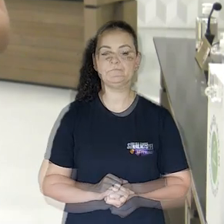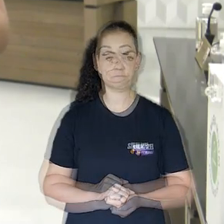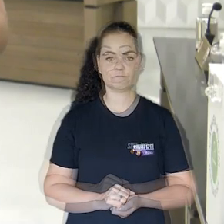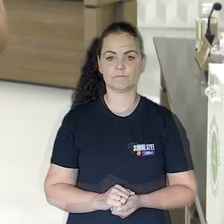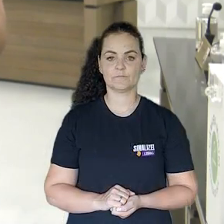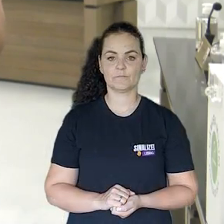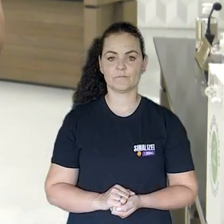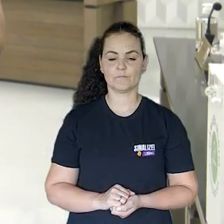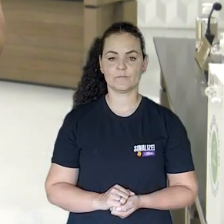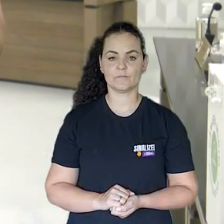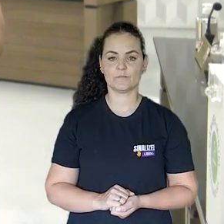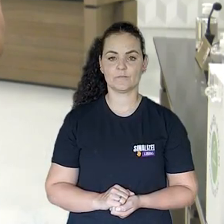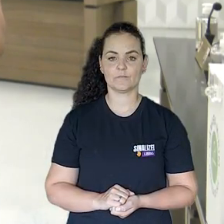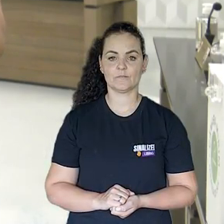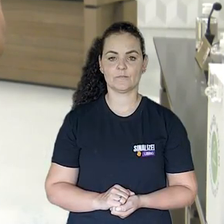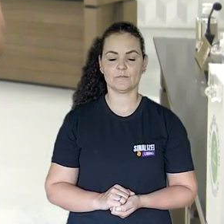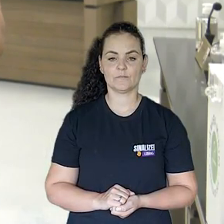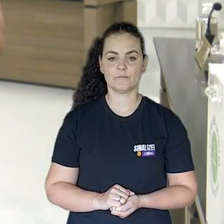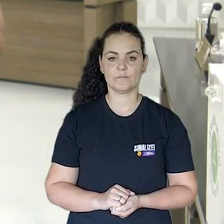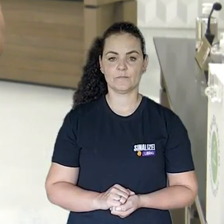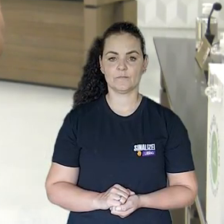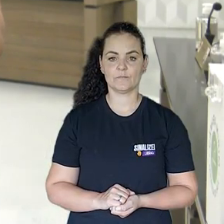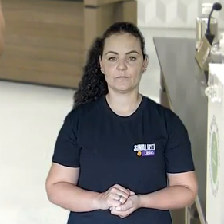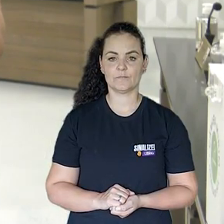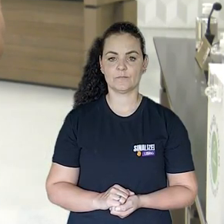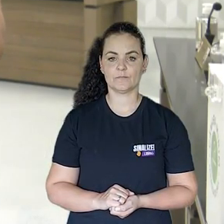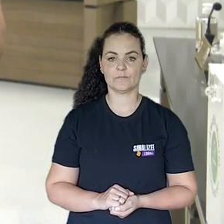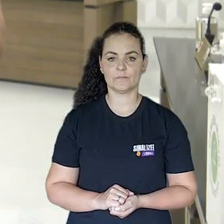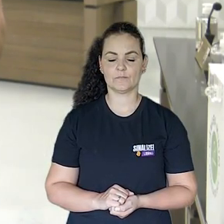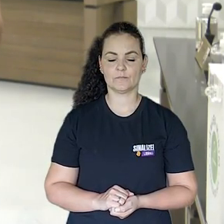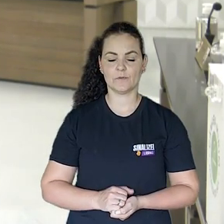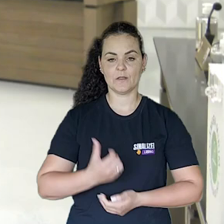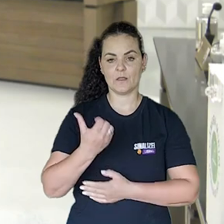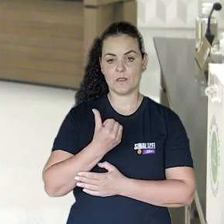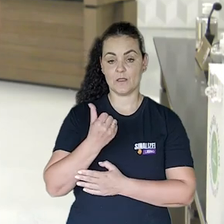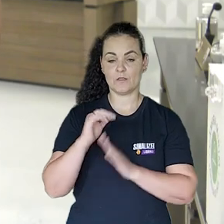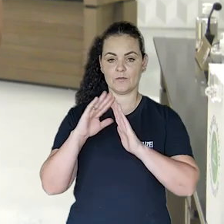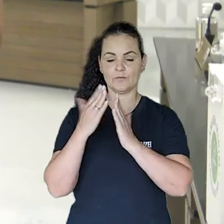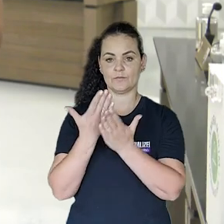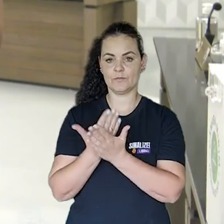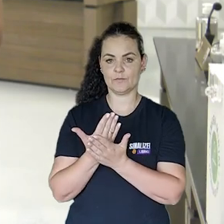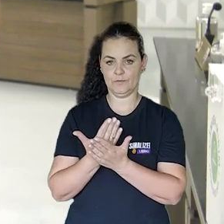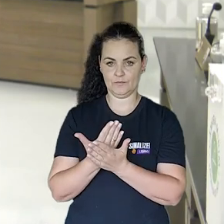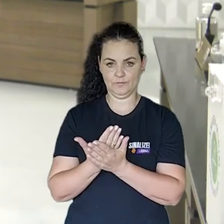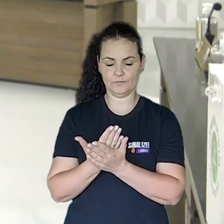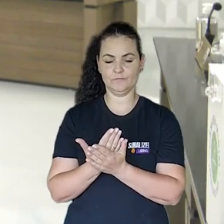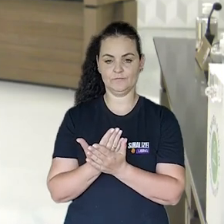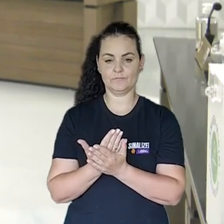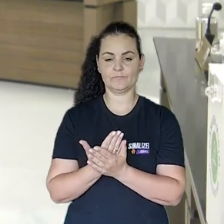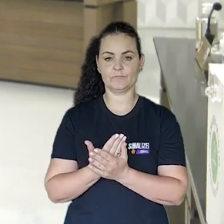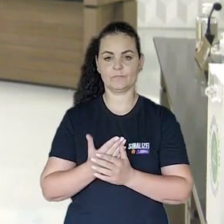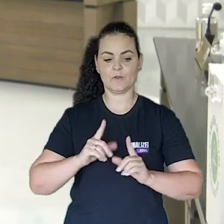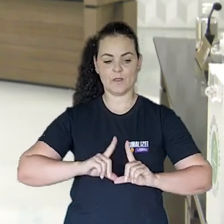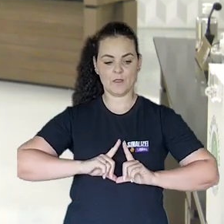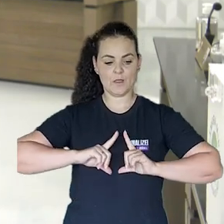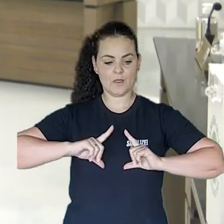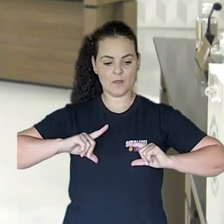Sexta escola, Marcos Emílio Verbini.